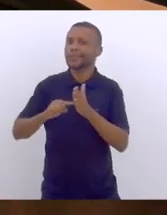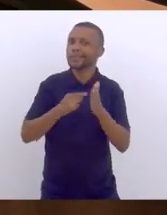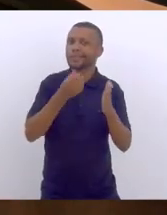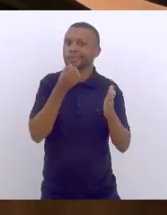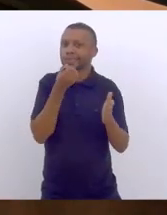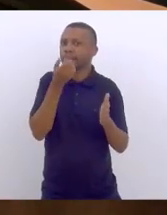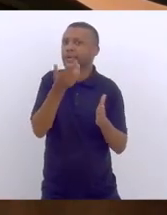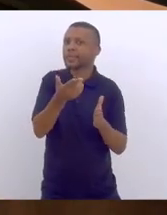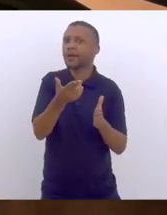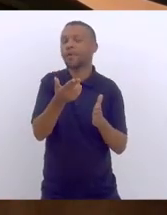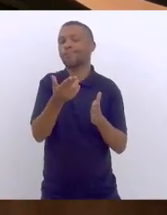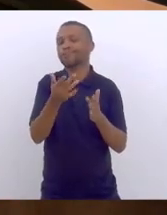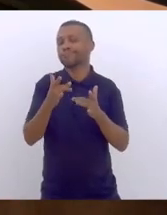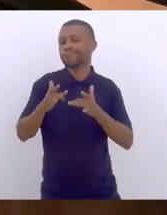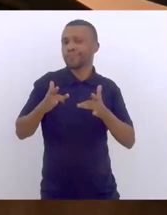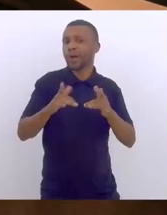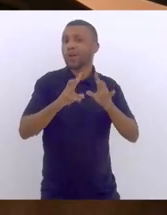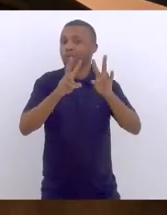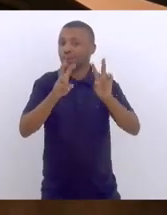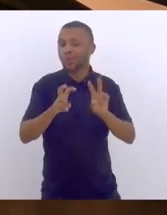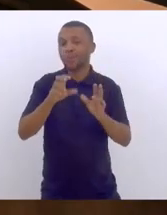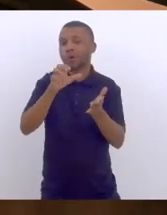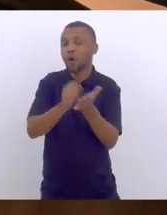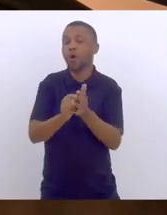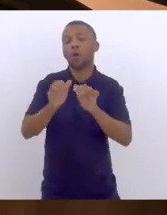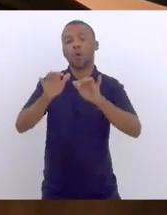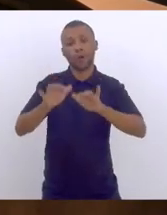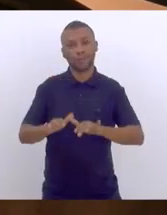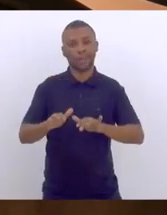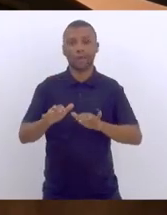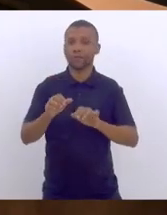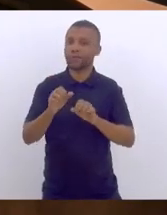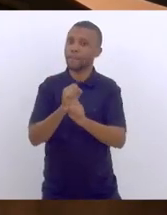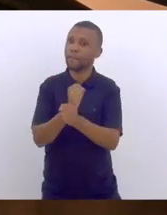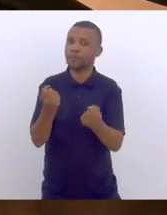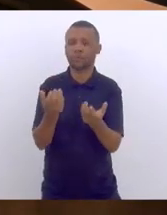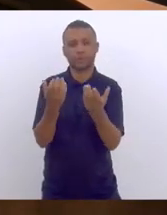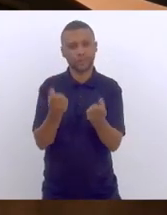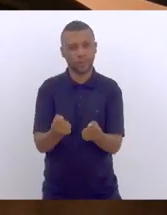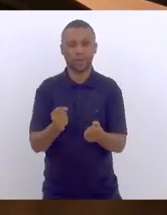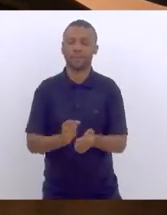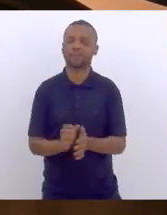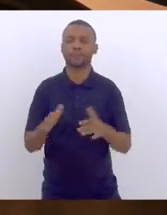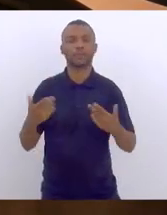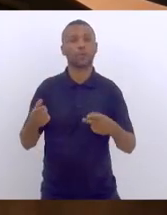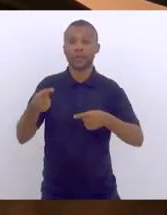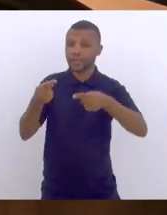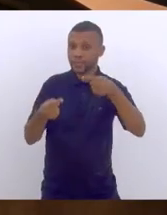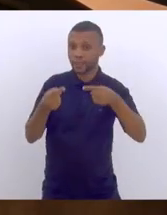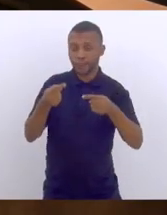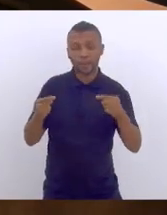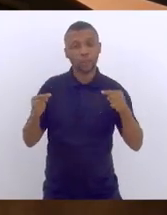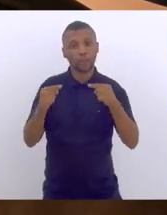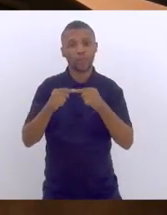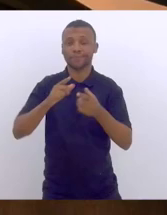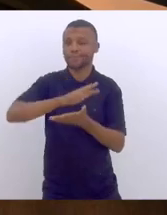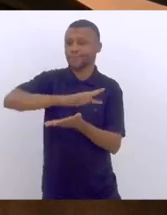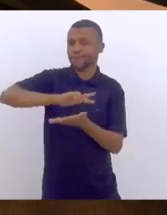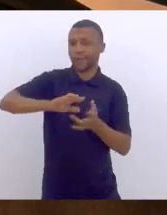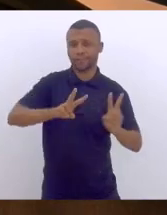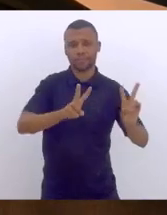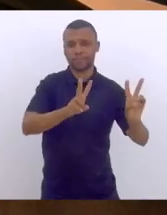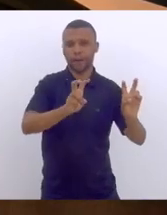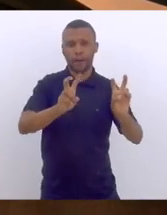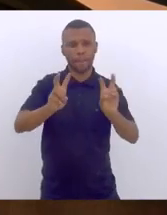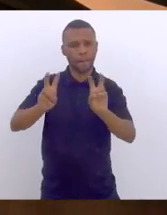colaboração premiada em relação aos cadastros. Isso também é inadmissível. Isso dito, esse debate tem a ver com várias coisas, tem a ver, por